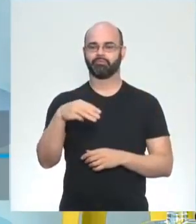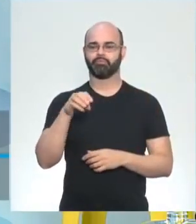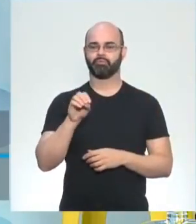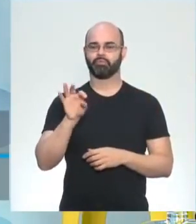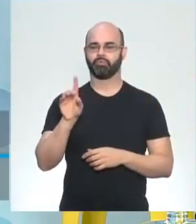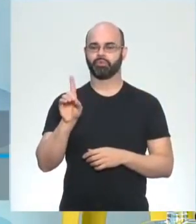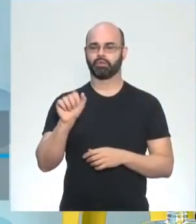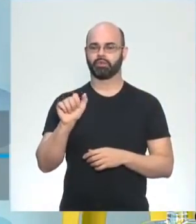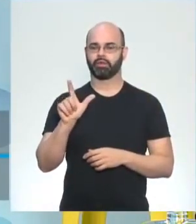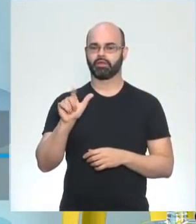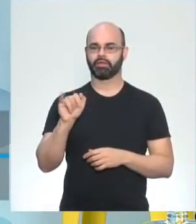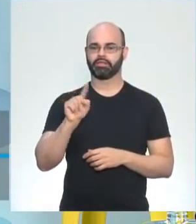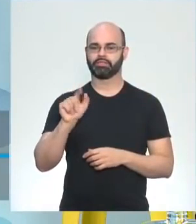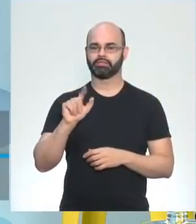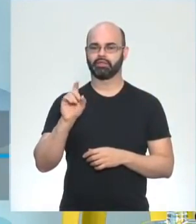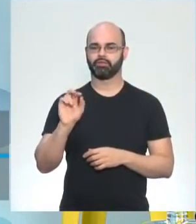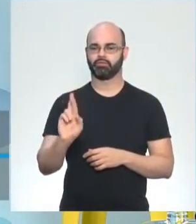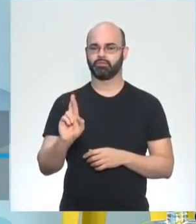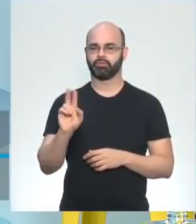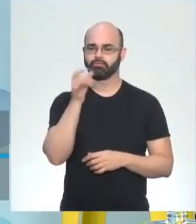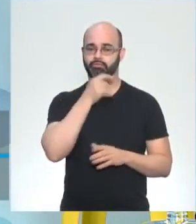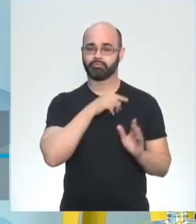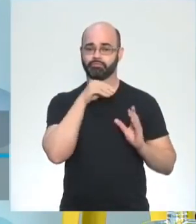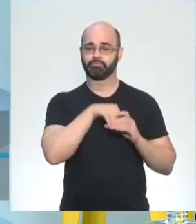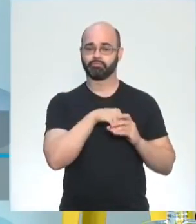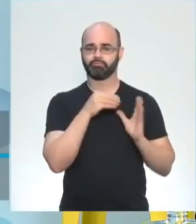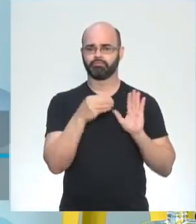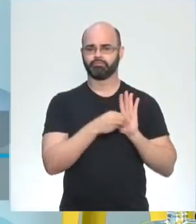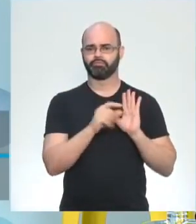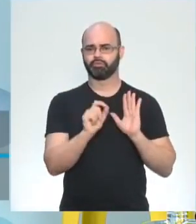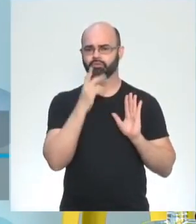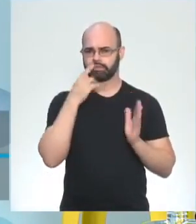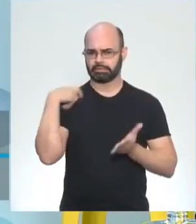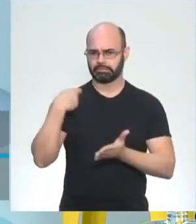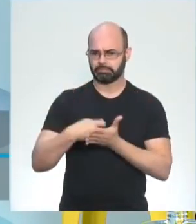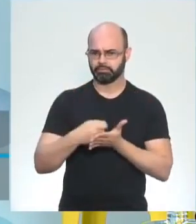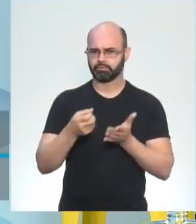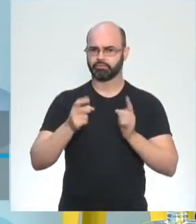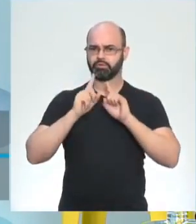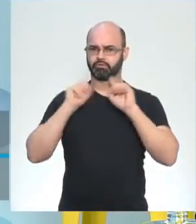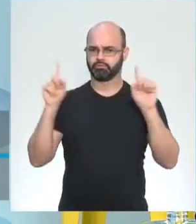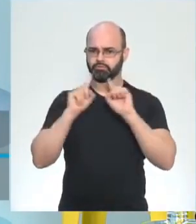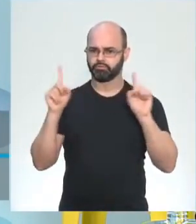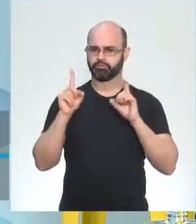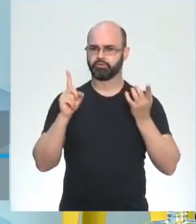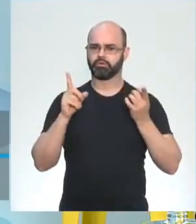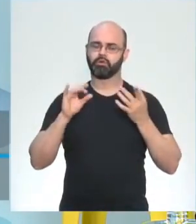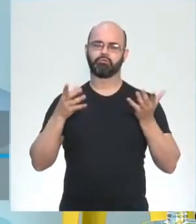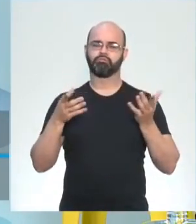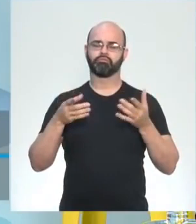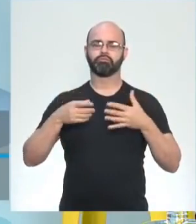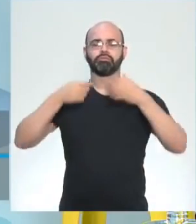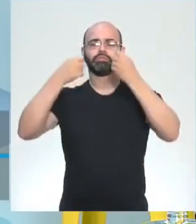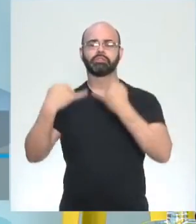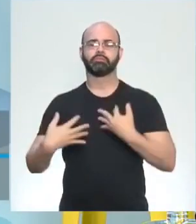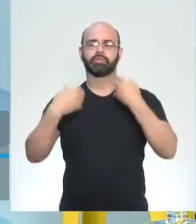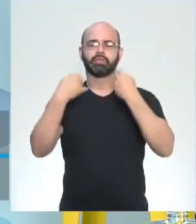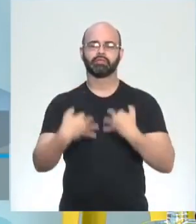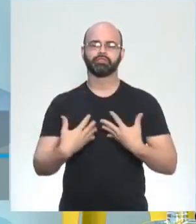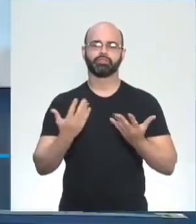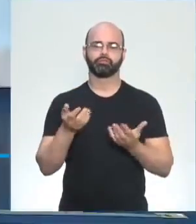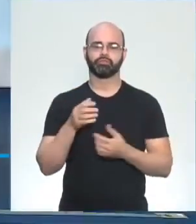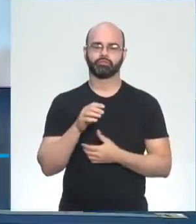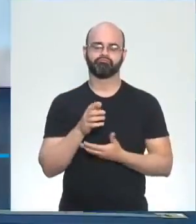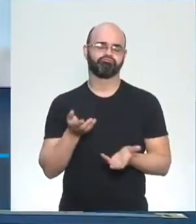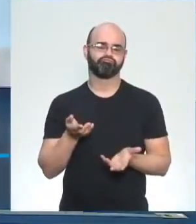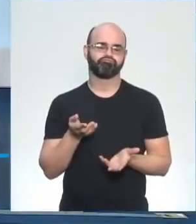dentro dessa carta, o que ela está pedindo? Ela está exigindo? Está tendo uma crítica? Uma justificativa? Qual é a situação aí? Então, a Pro